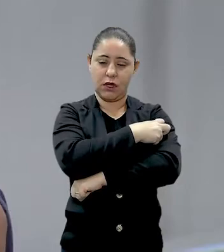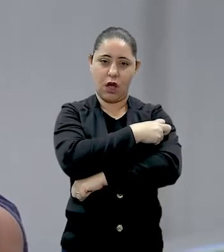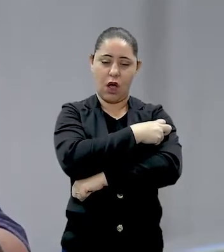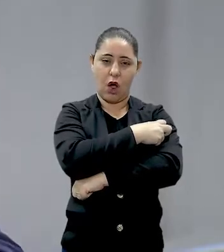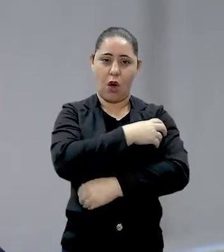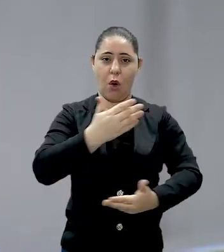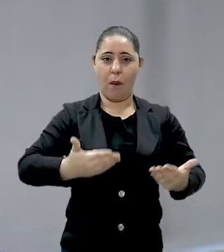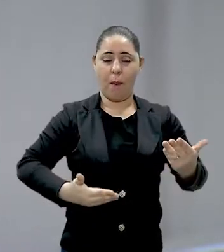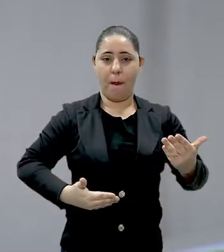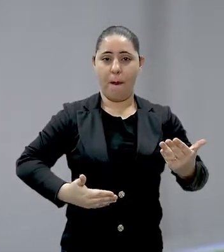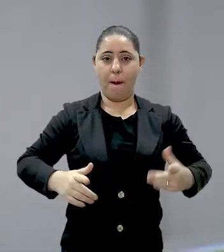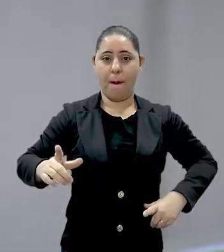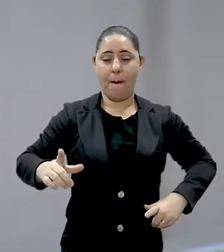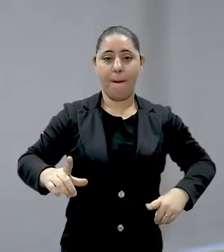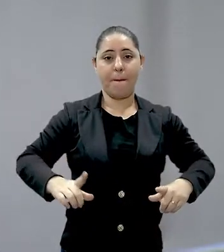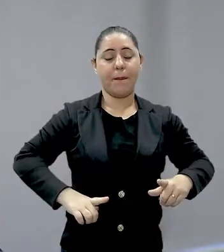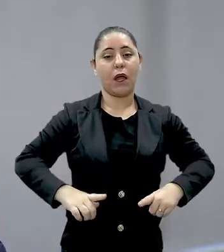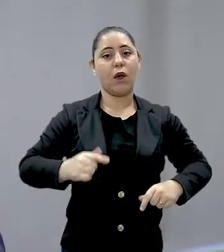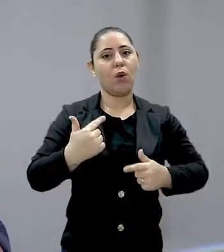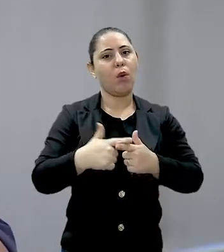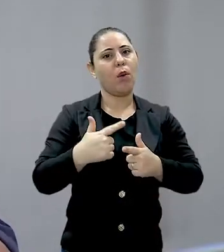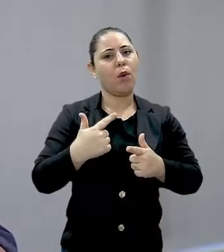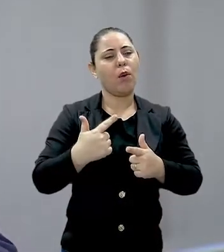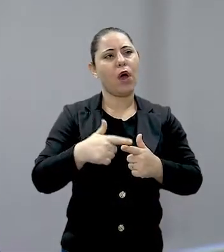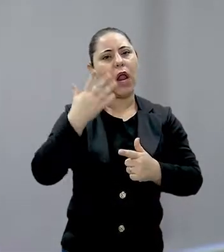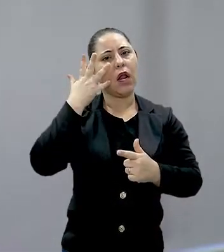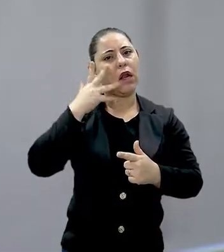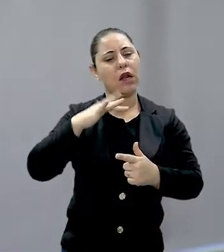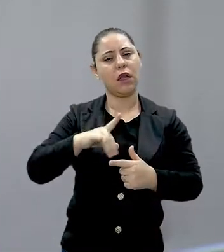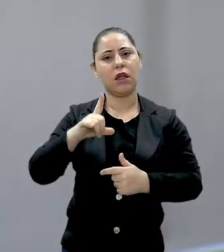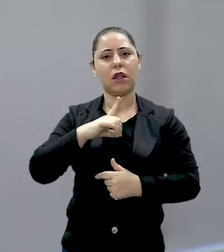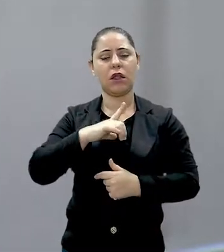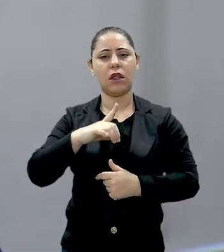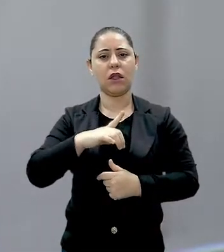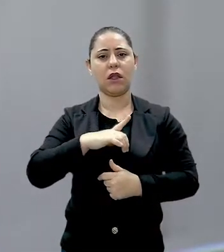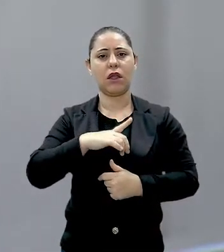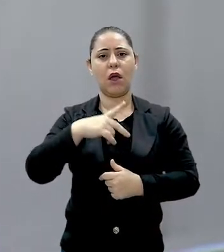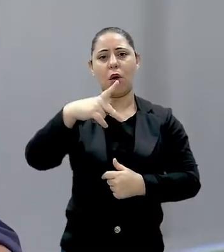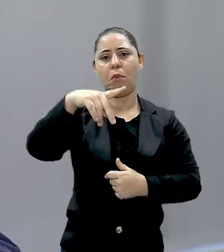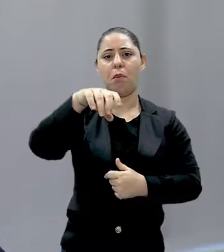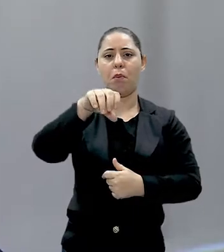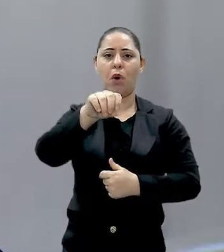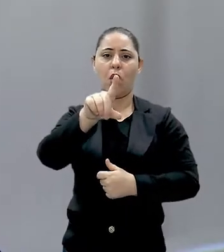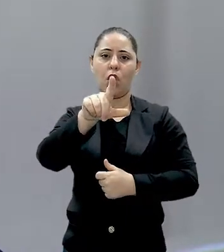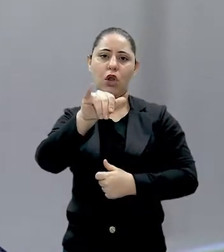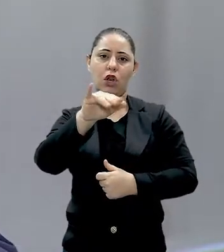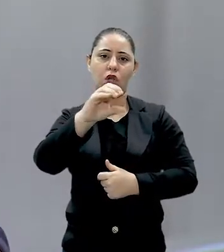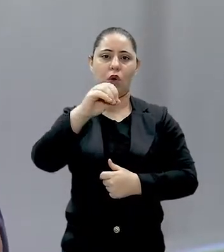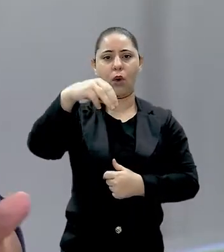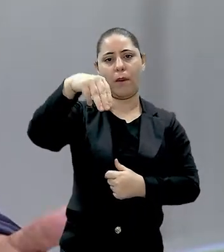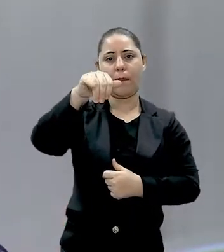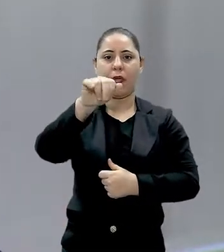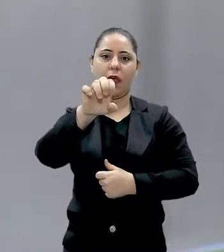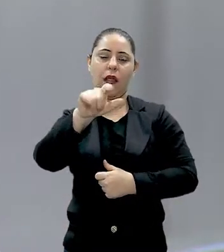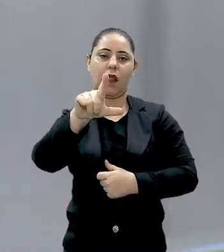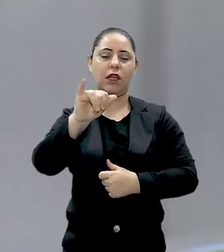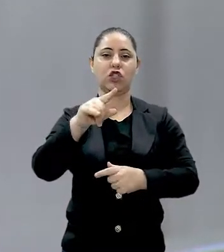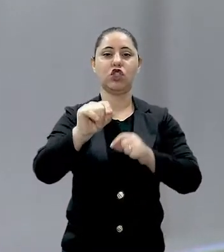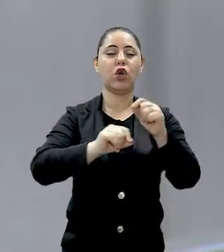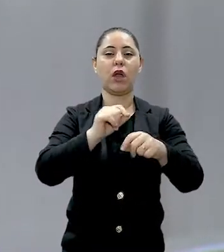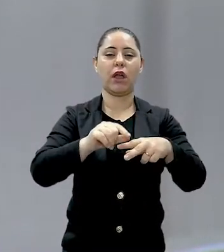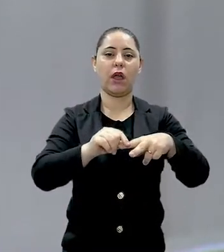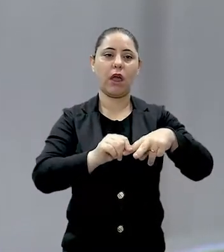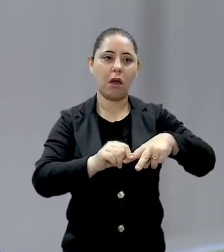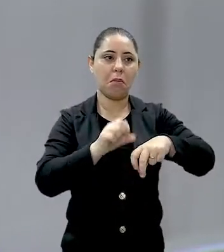vacinar um primo meu, né, quando era criança, que teve poliomielite. Ele carrega esse trauma até